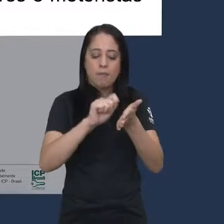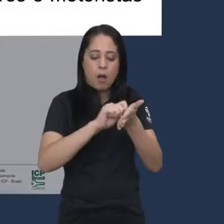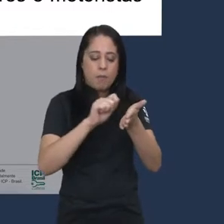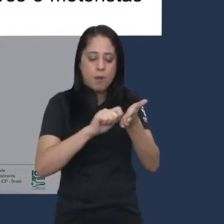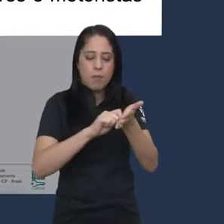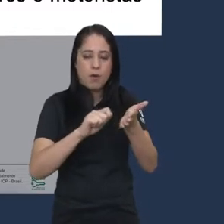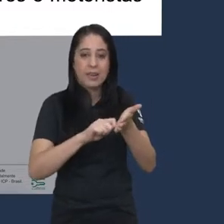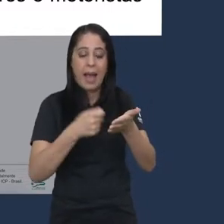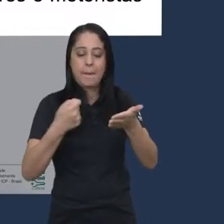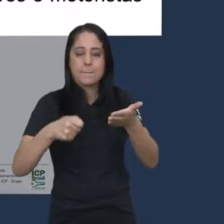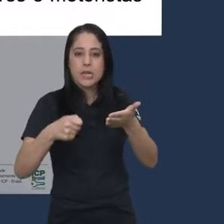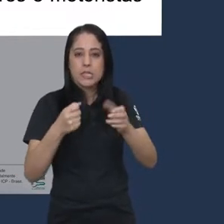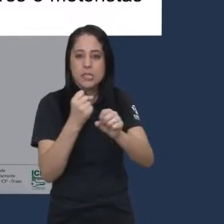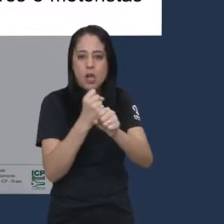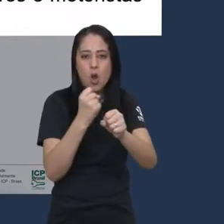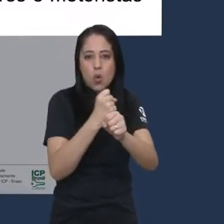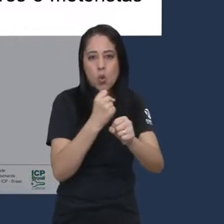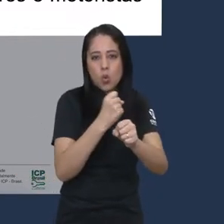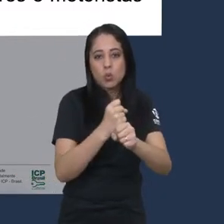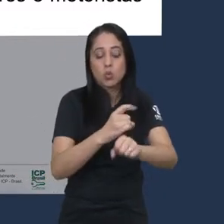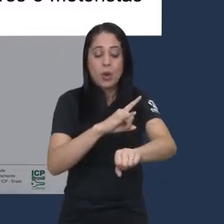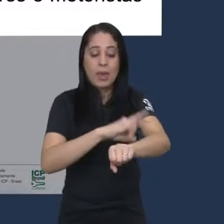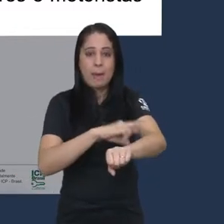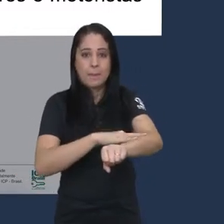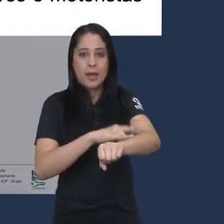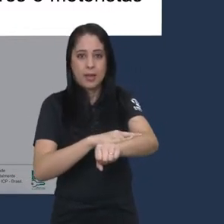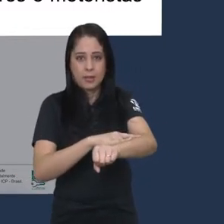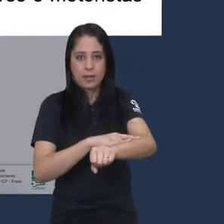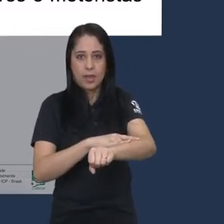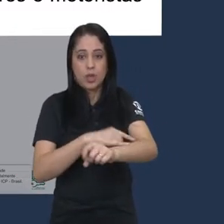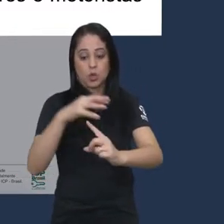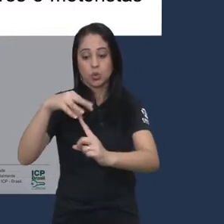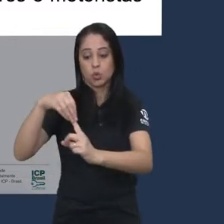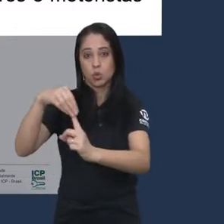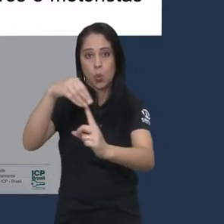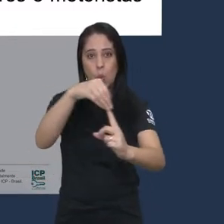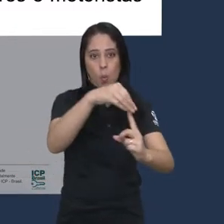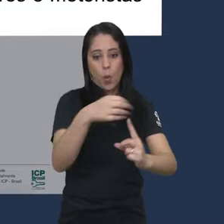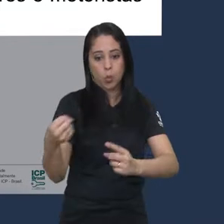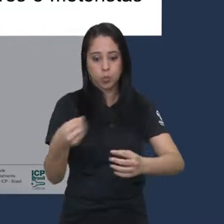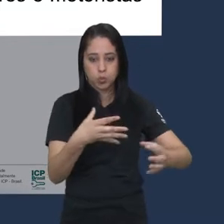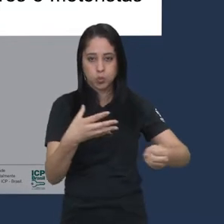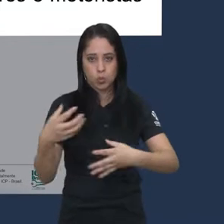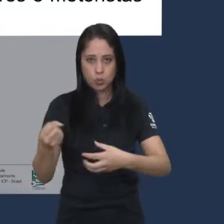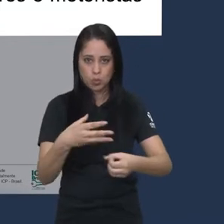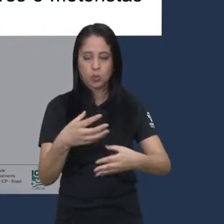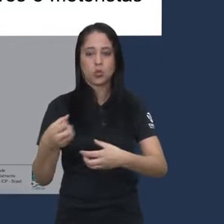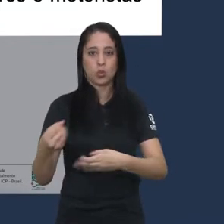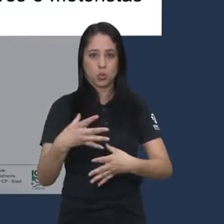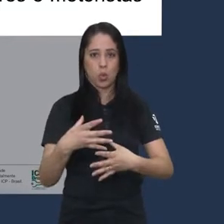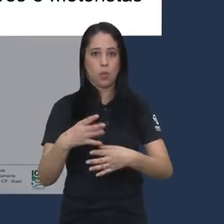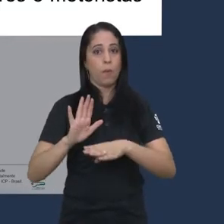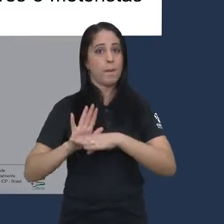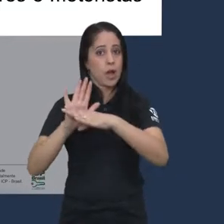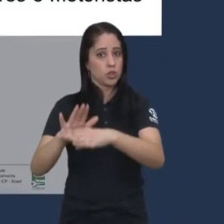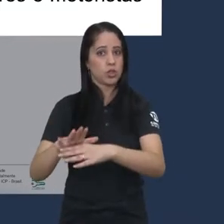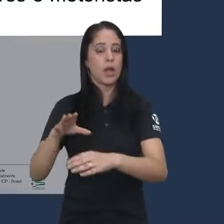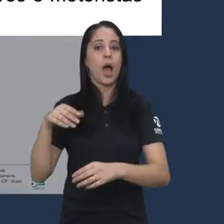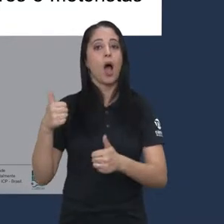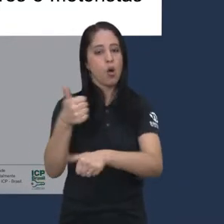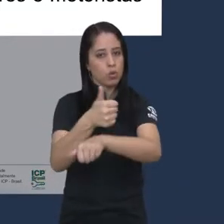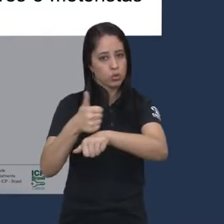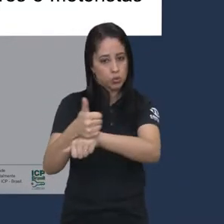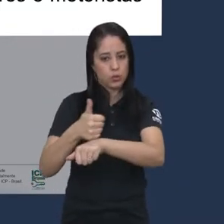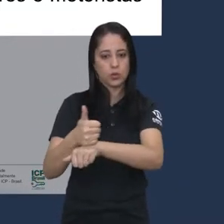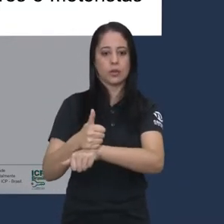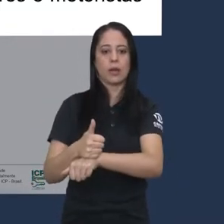Já apontava a necessidade da criação de uma estrutura mínima dos novos corredores de ônibus para atender os profissionais